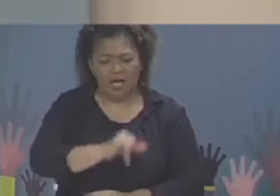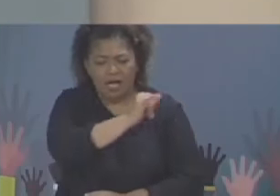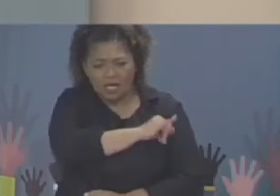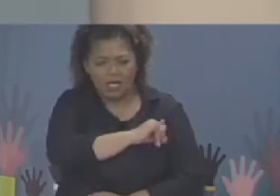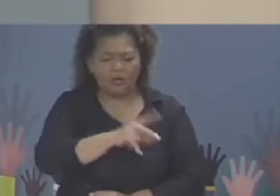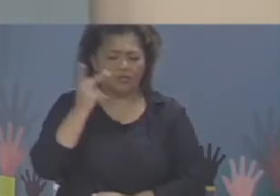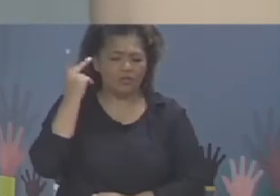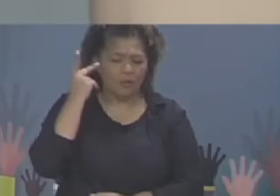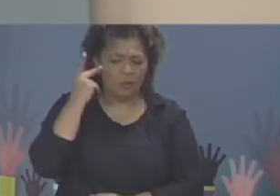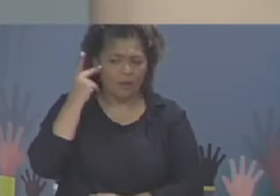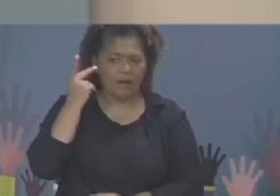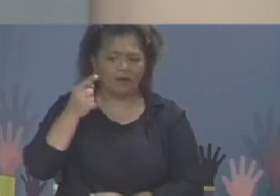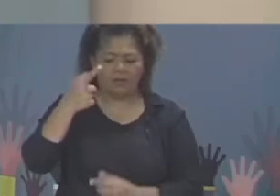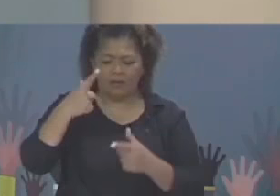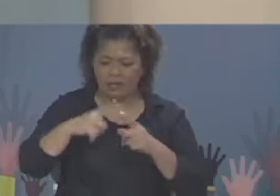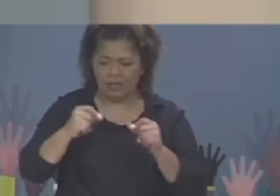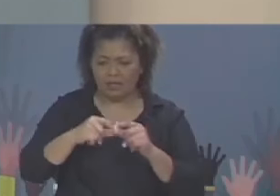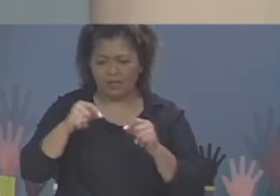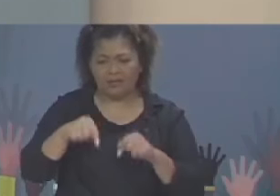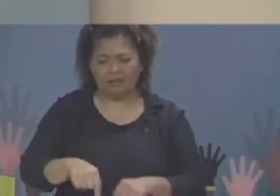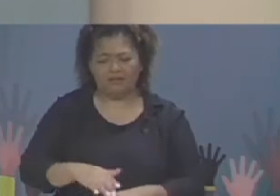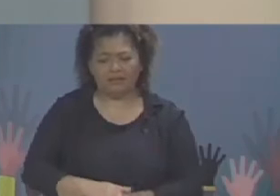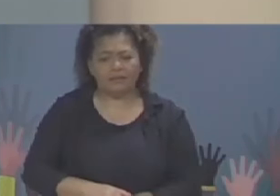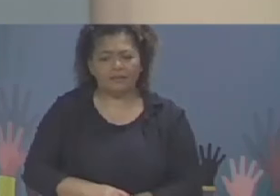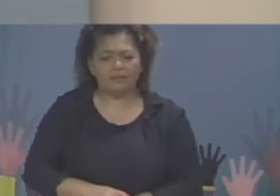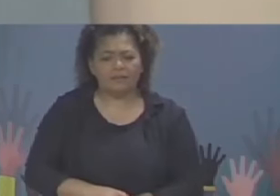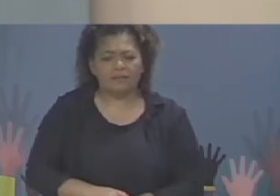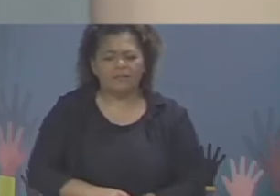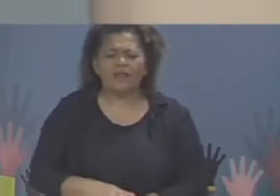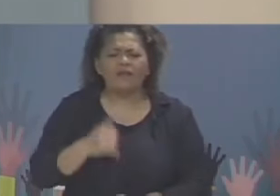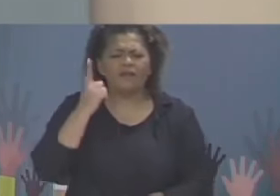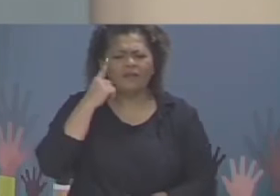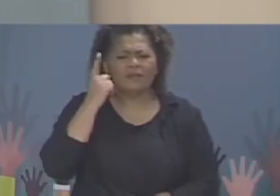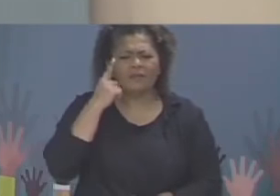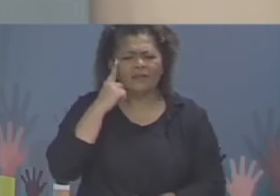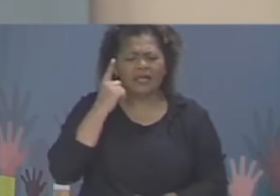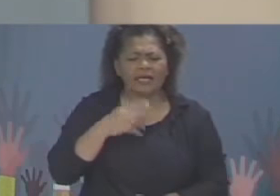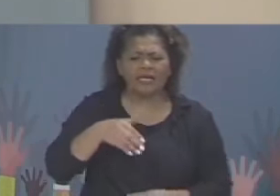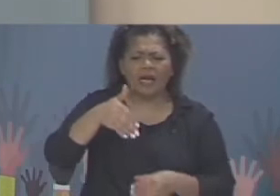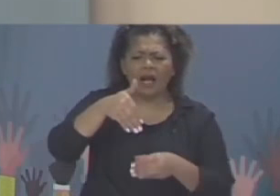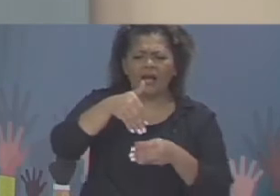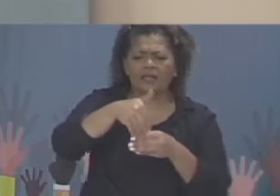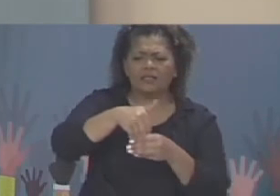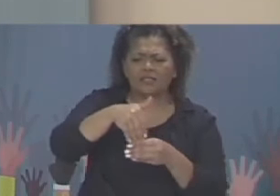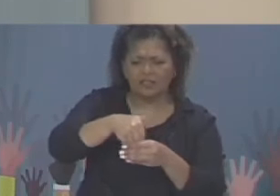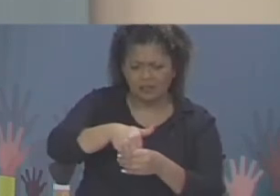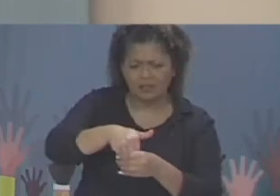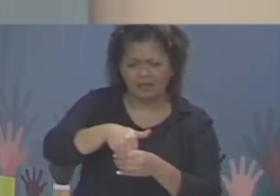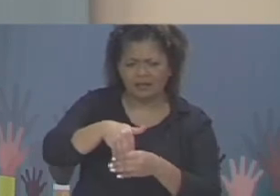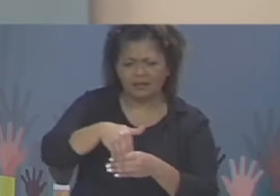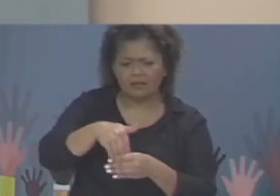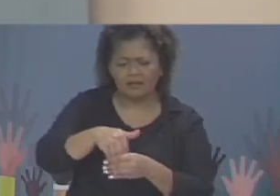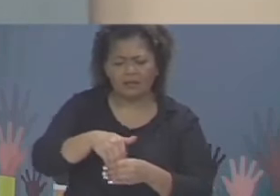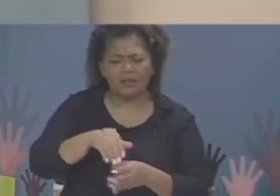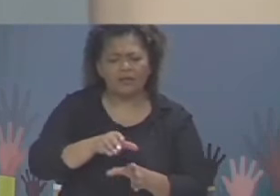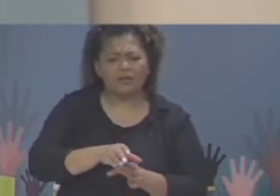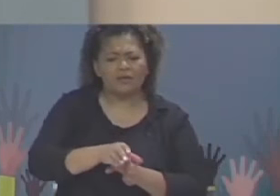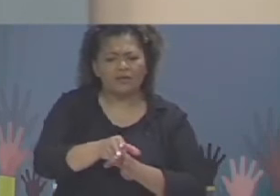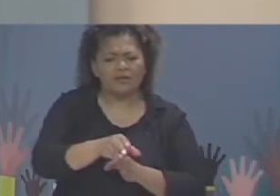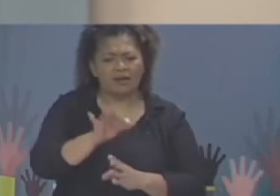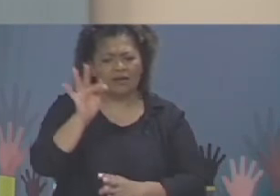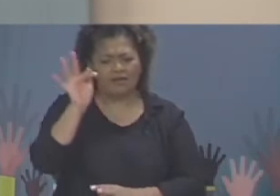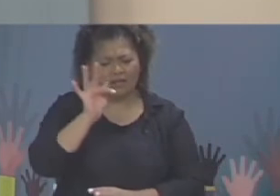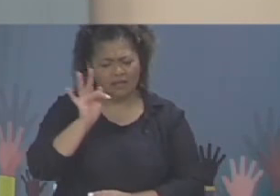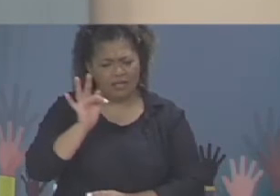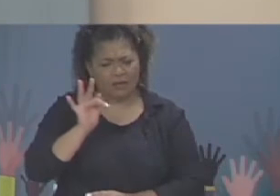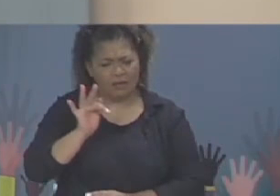que a Renovação é uma chapa nova, mas não é. Desde a primeira eleição direta ao sistema Conselhos, de 1993, nós